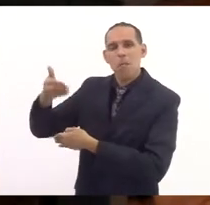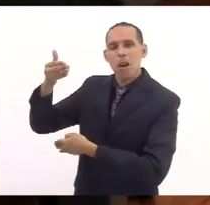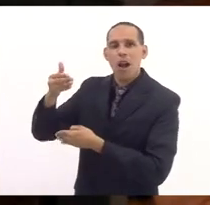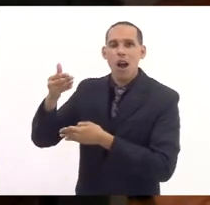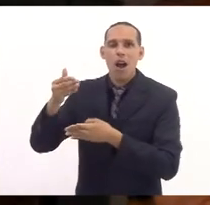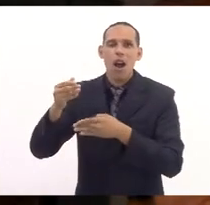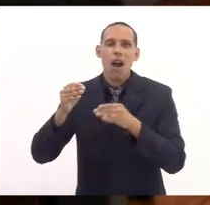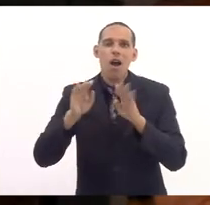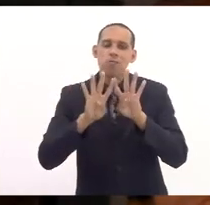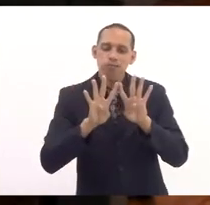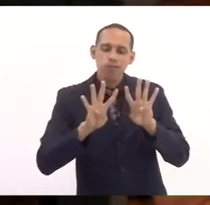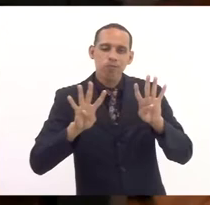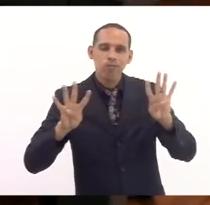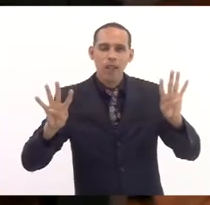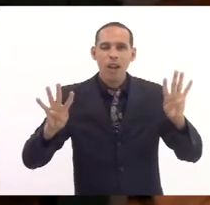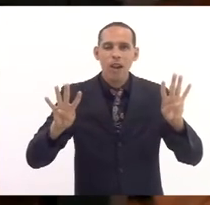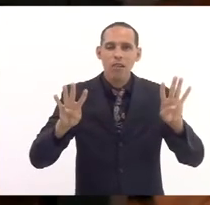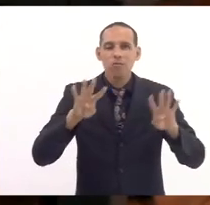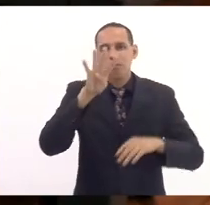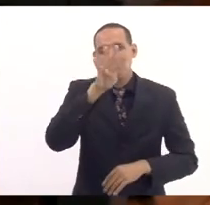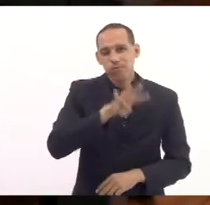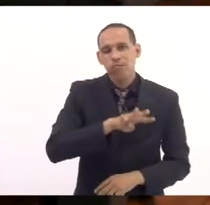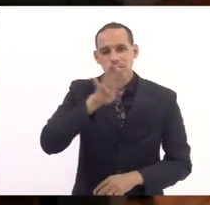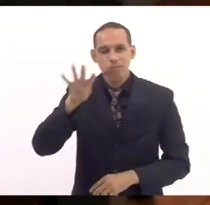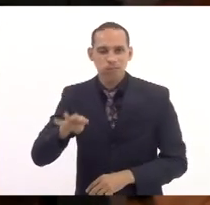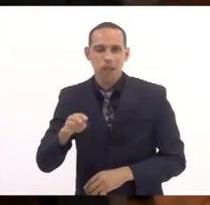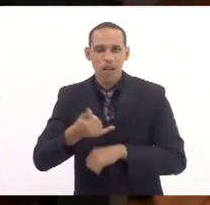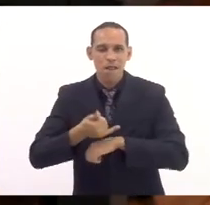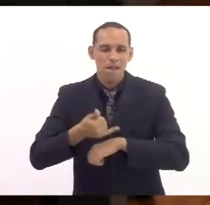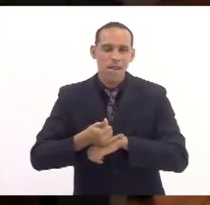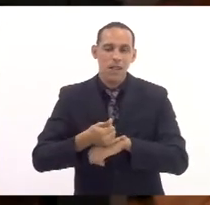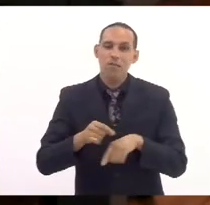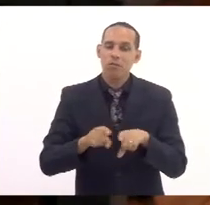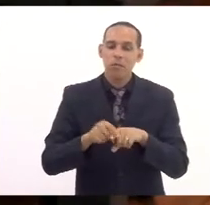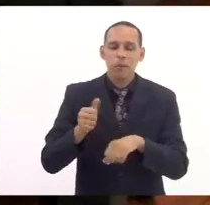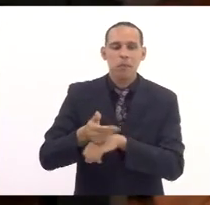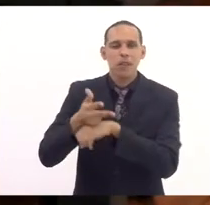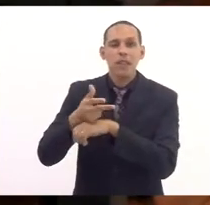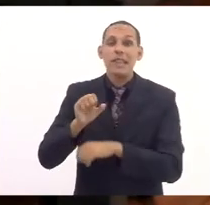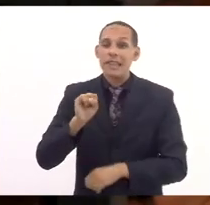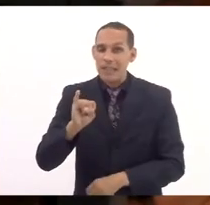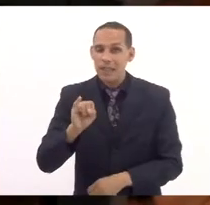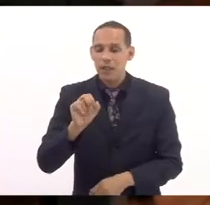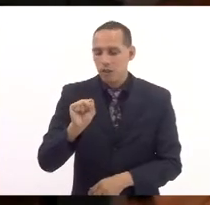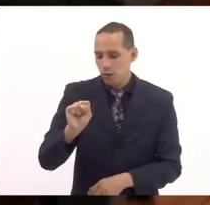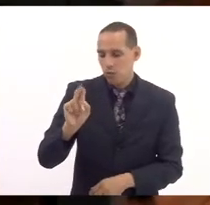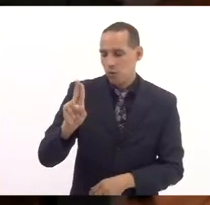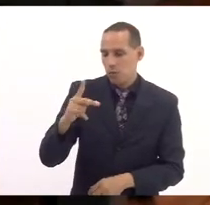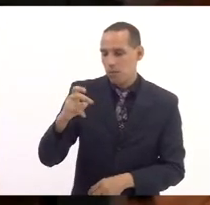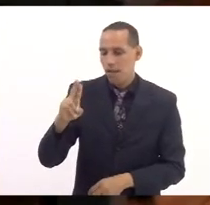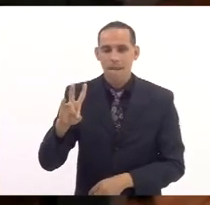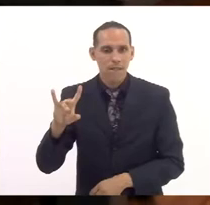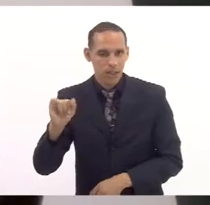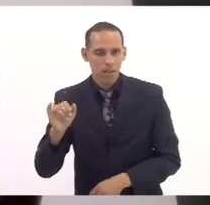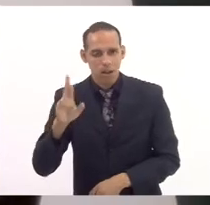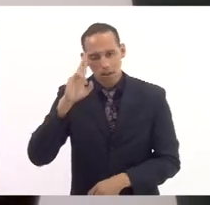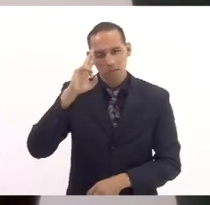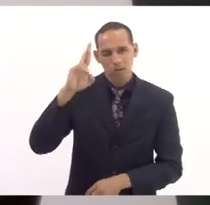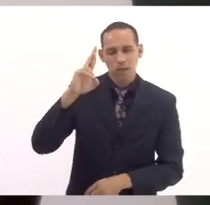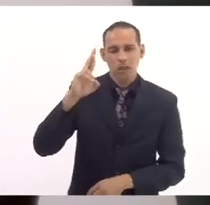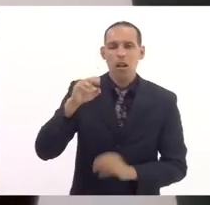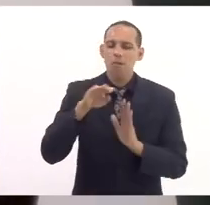onde está faltando e as câmeras. Já que essa é a função da Supervia, já que ela é a concessionária, tem um cronograma